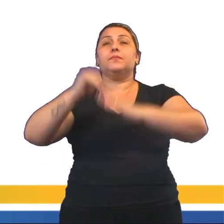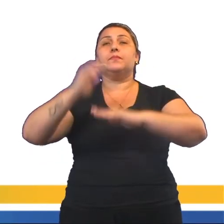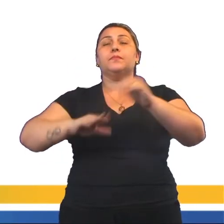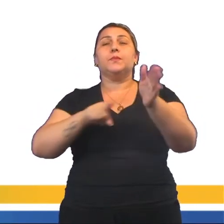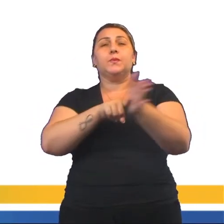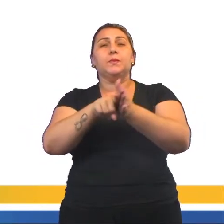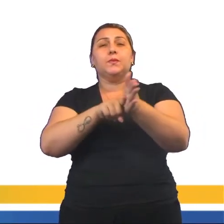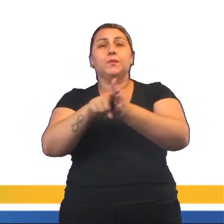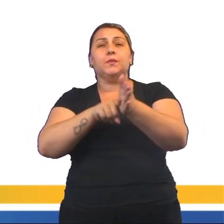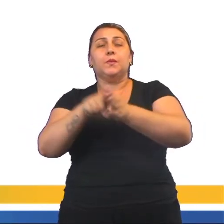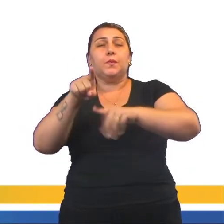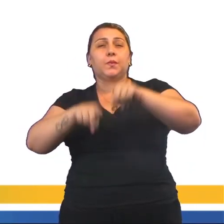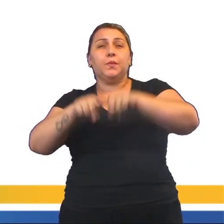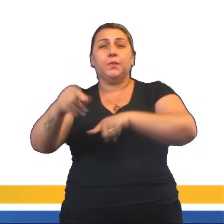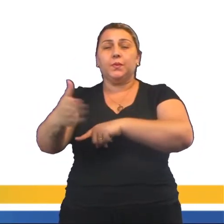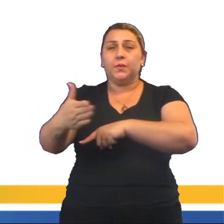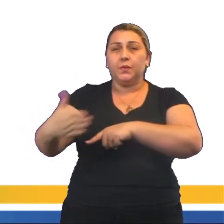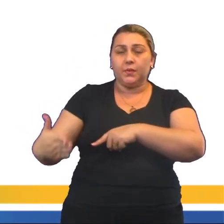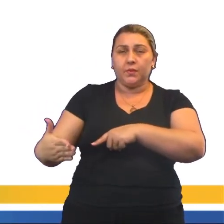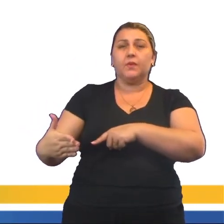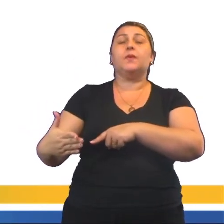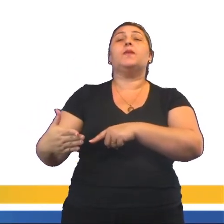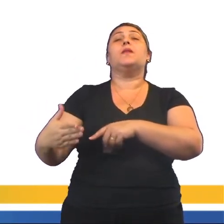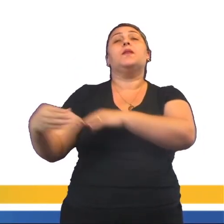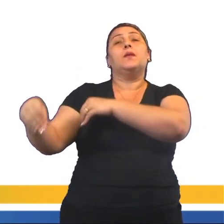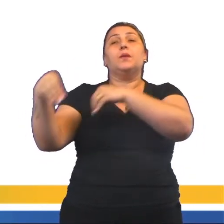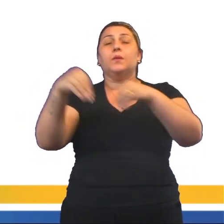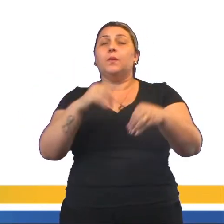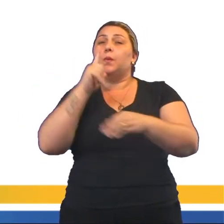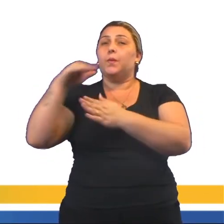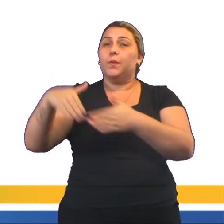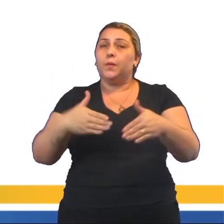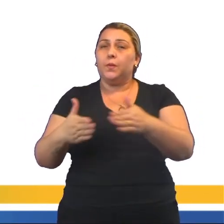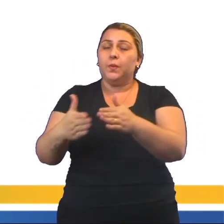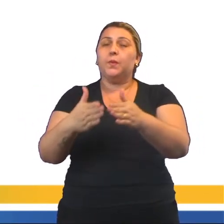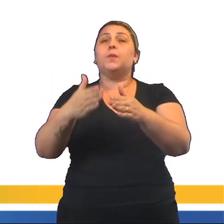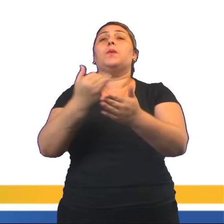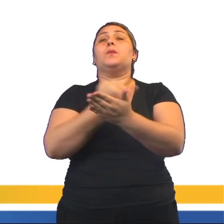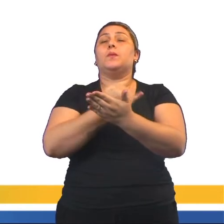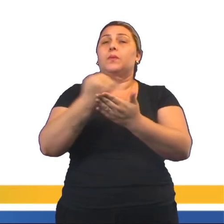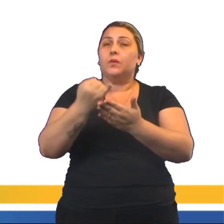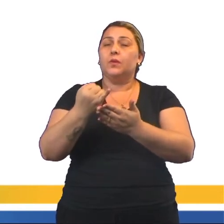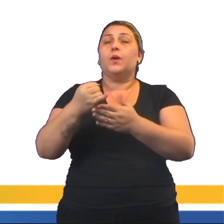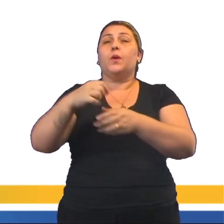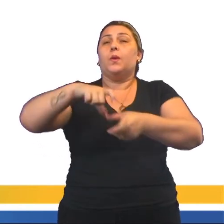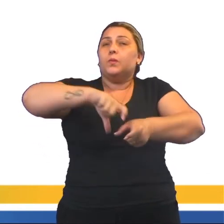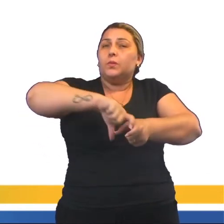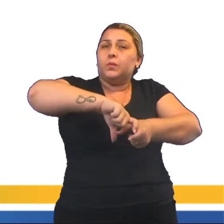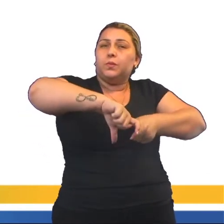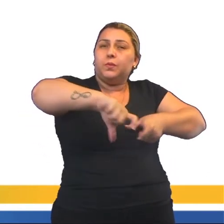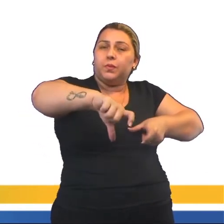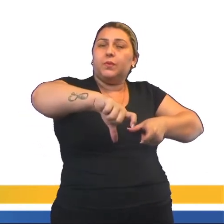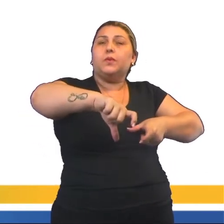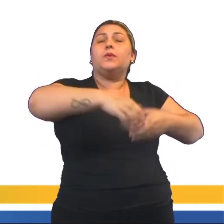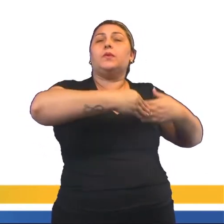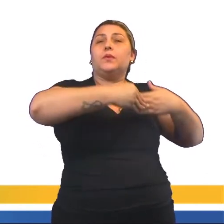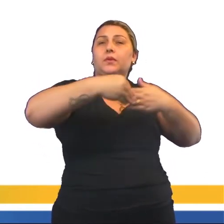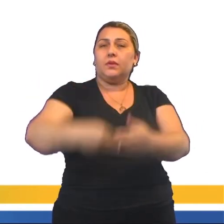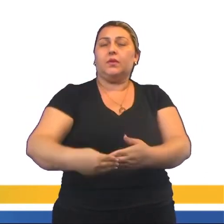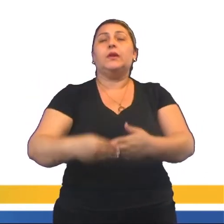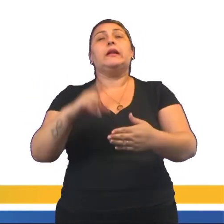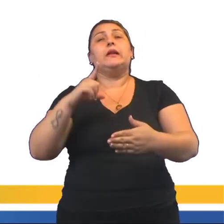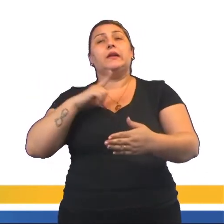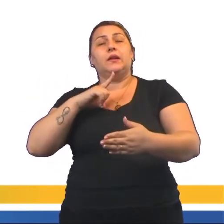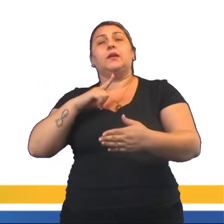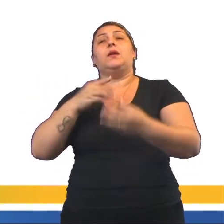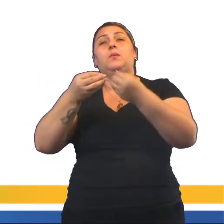que as espécies de peixes que saem do São Francisco, que são introduzidas por meio do canal, né, elas trarão sérios danos.